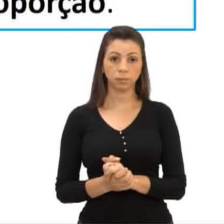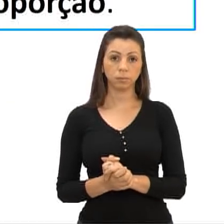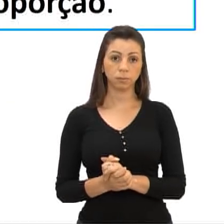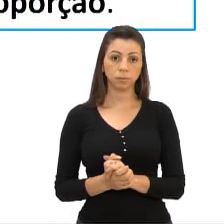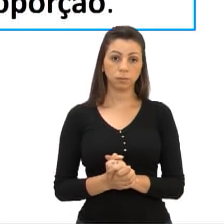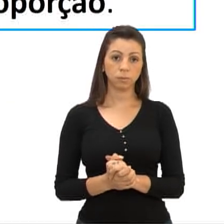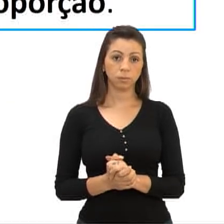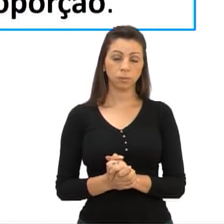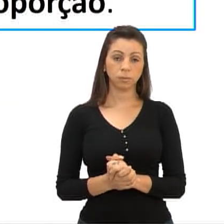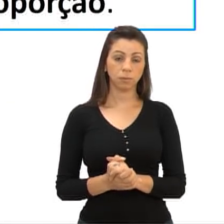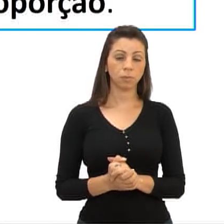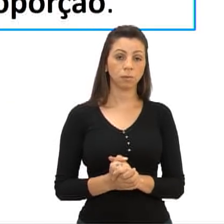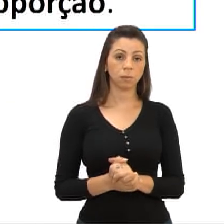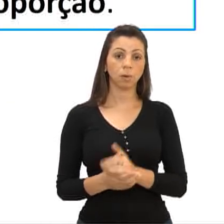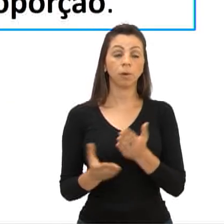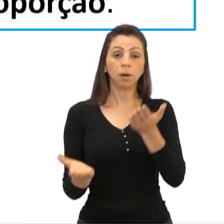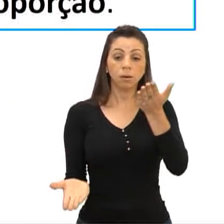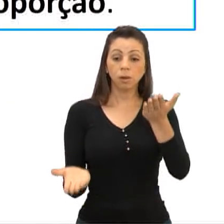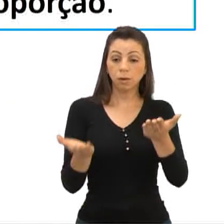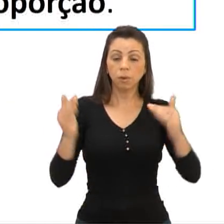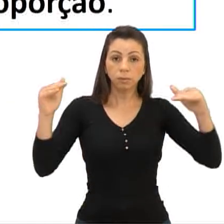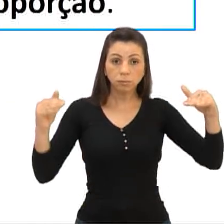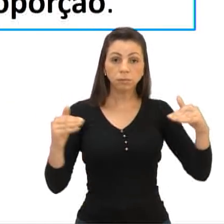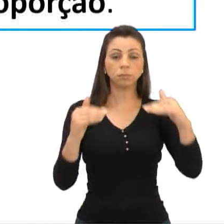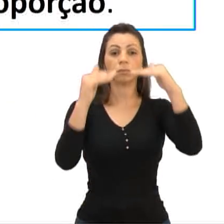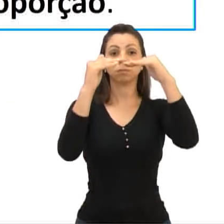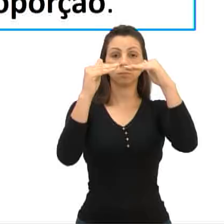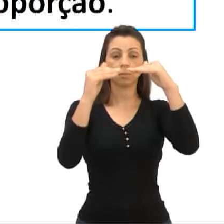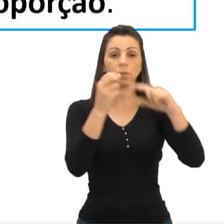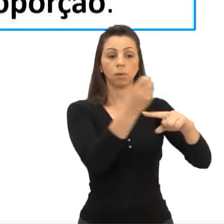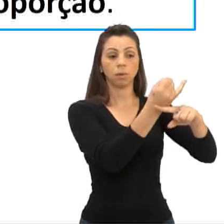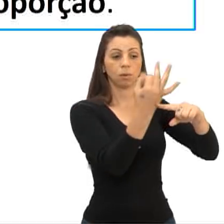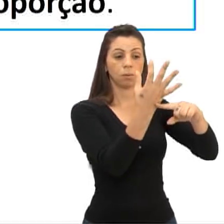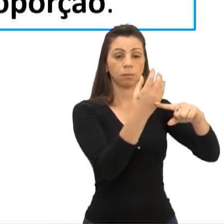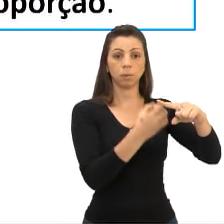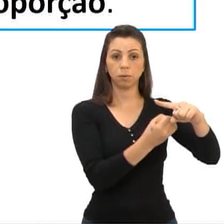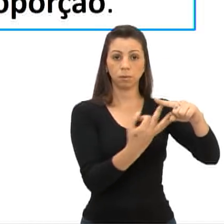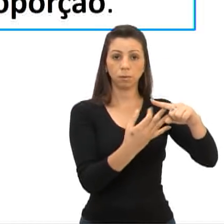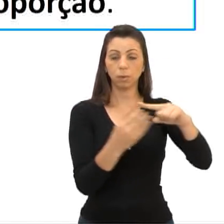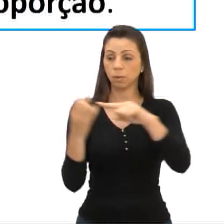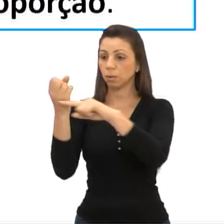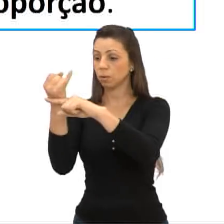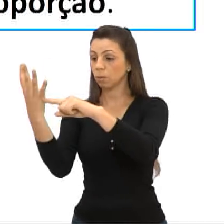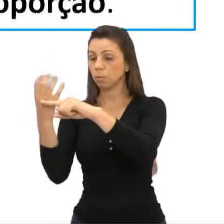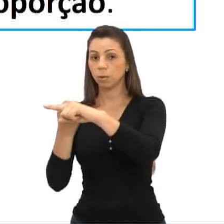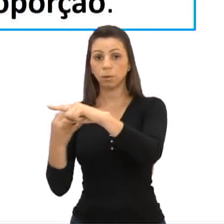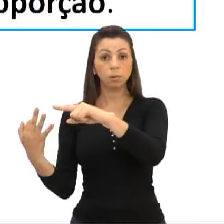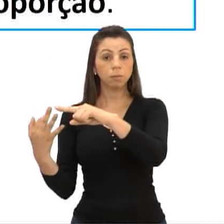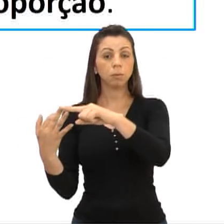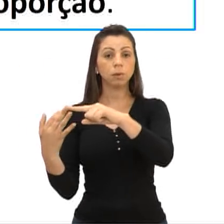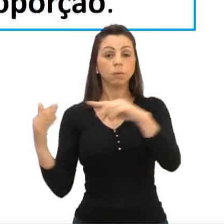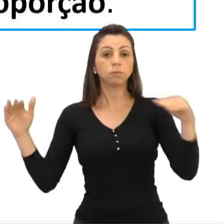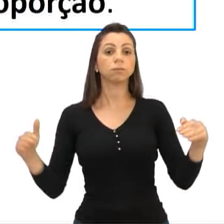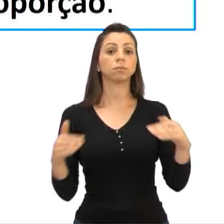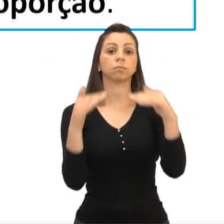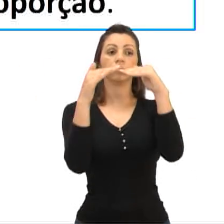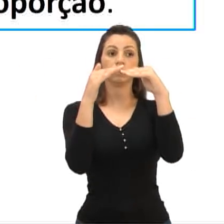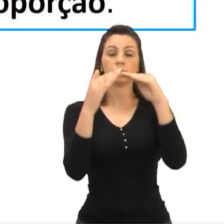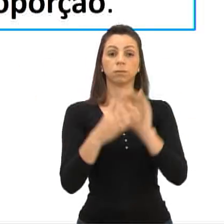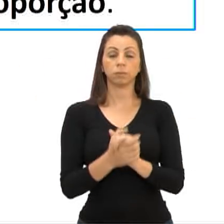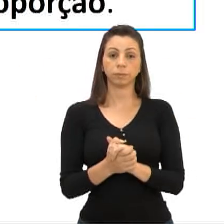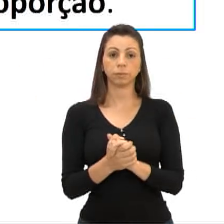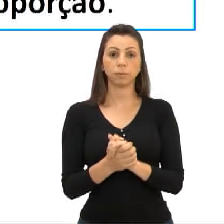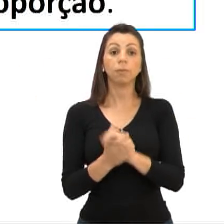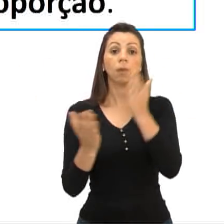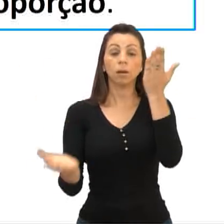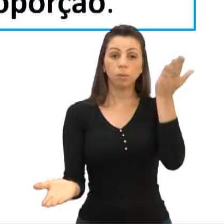que expressa uma igualdade entre as duas razões. Essa igualdade entre as duas razões, ela é considerada como